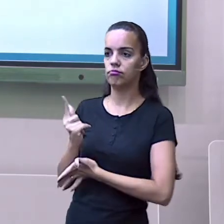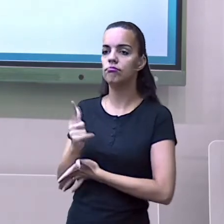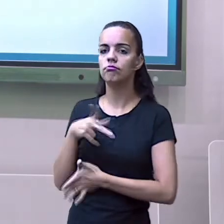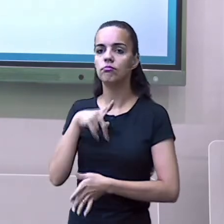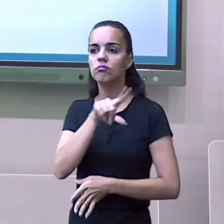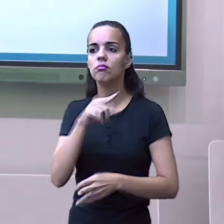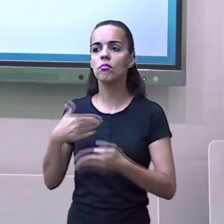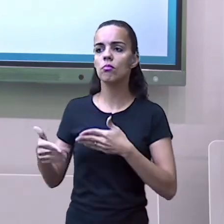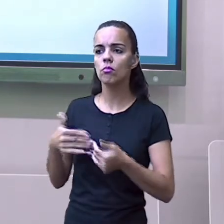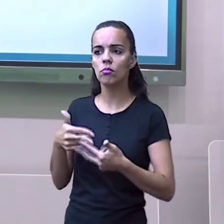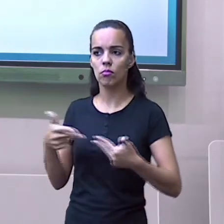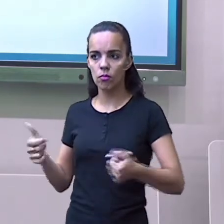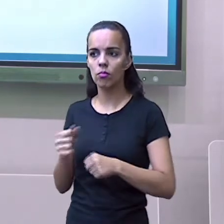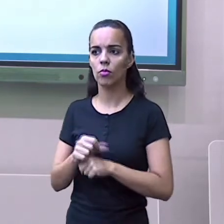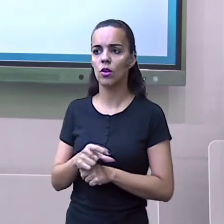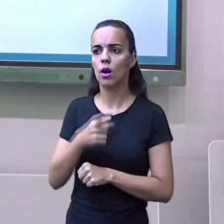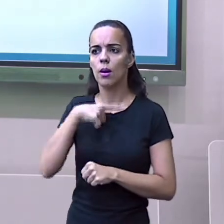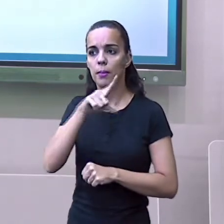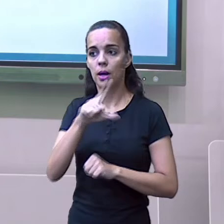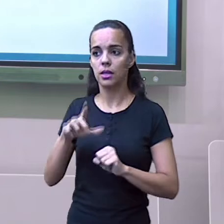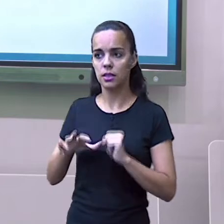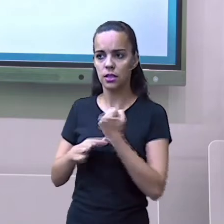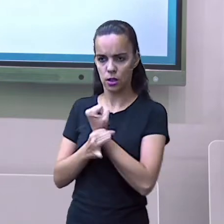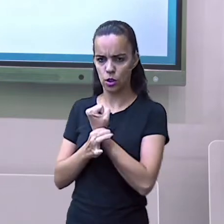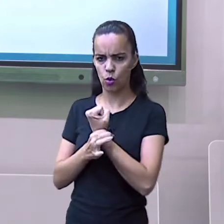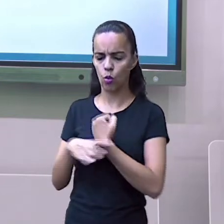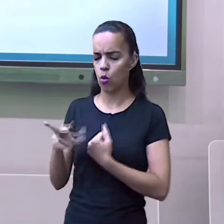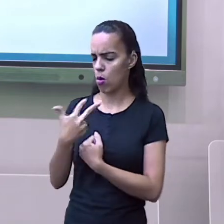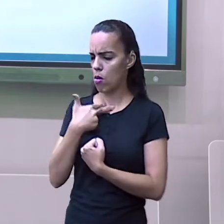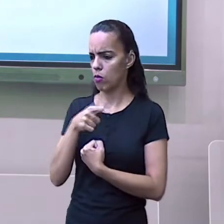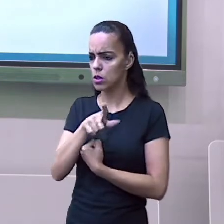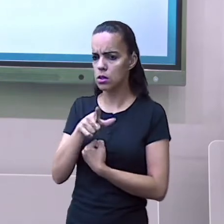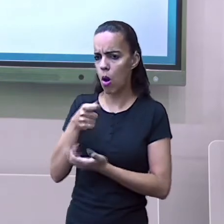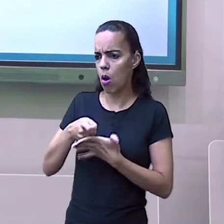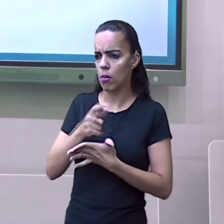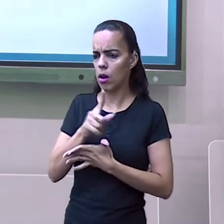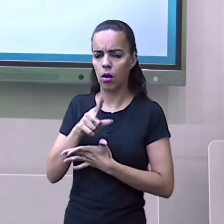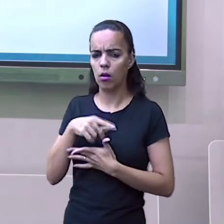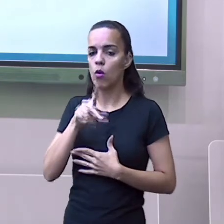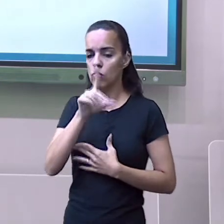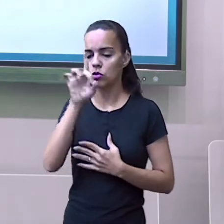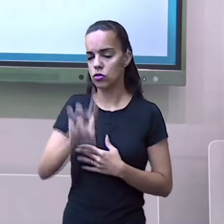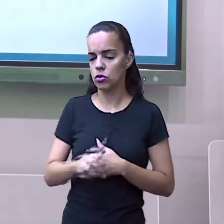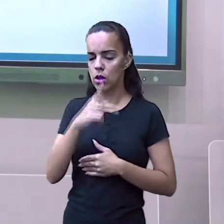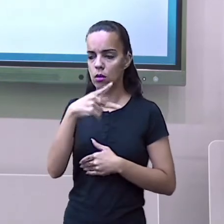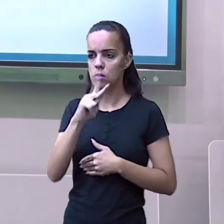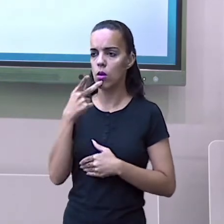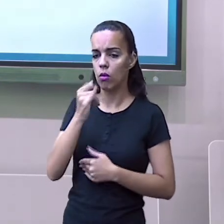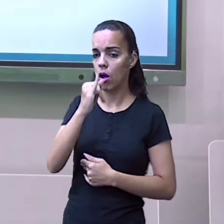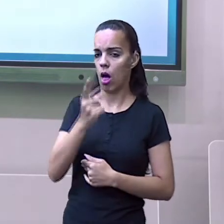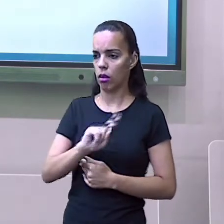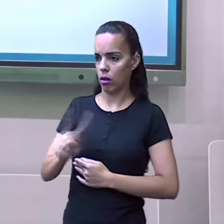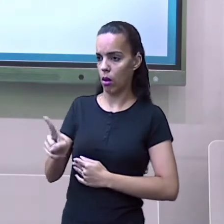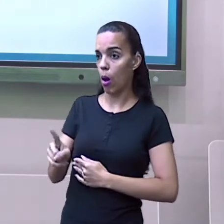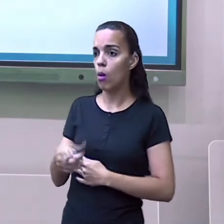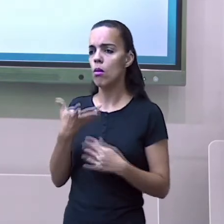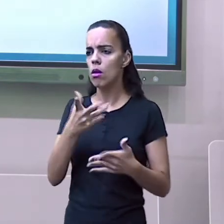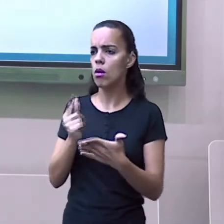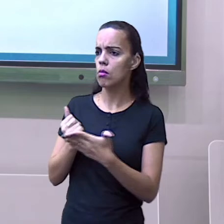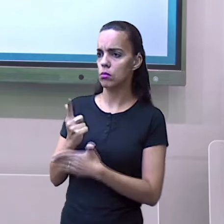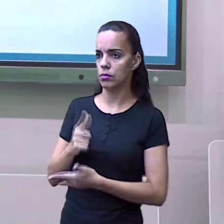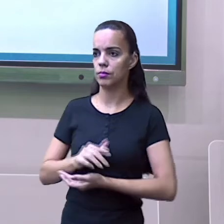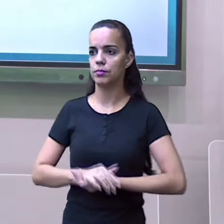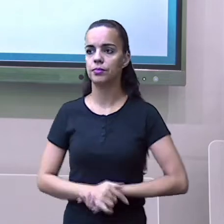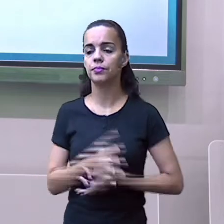o serviço de seguro para que tenha acesso ao empréstimo. Não caia nessa. Preste